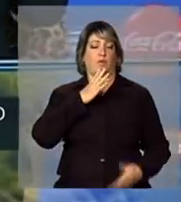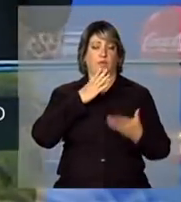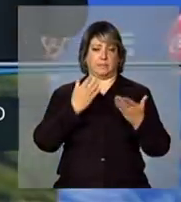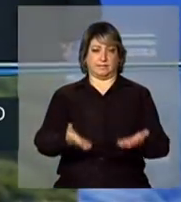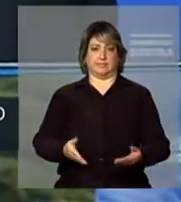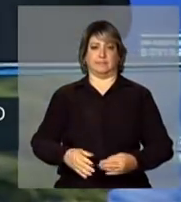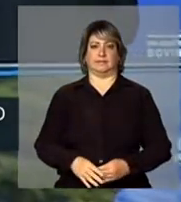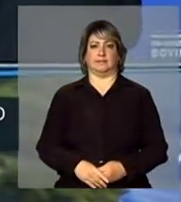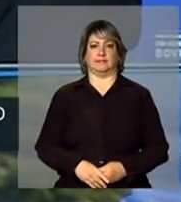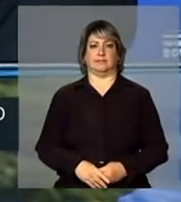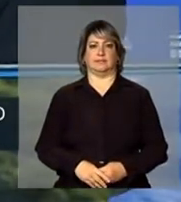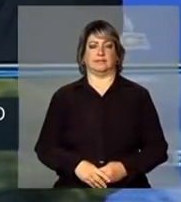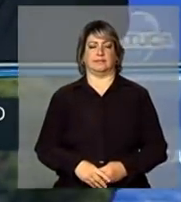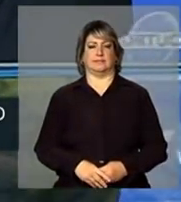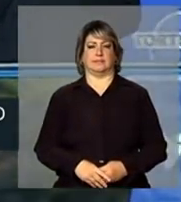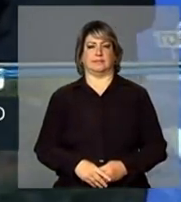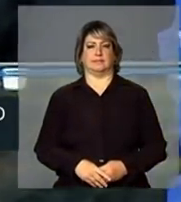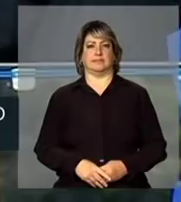Pelé.